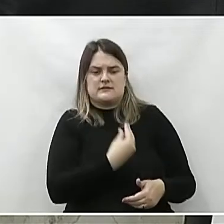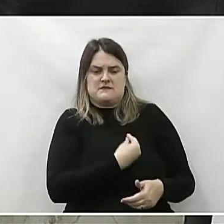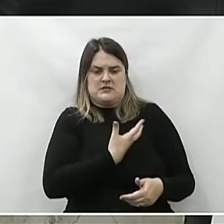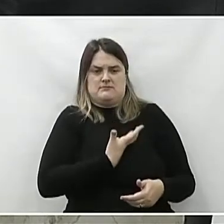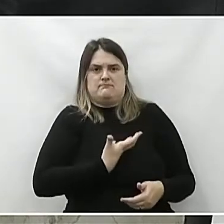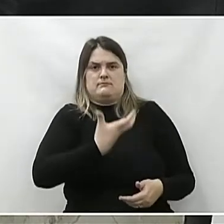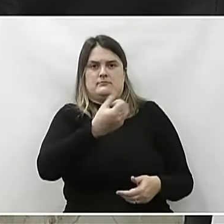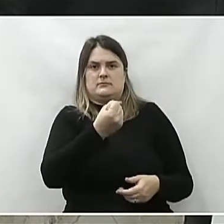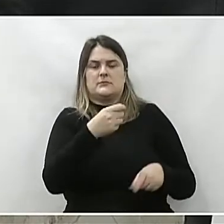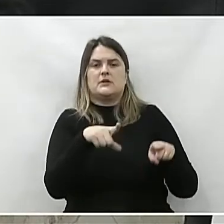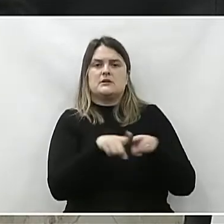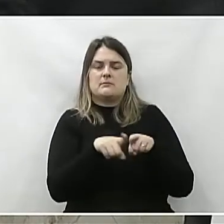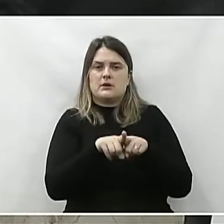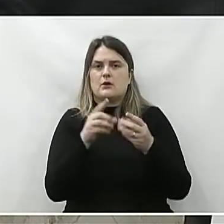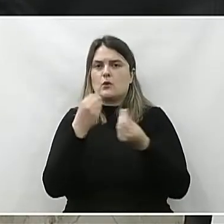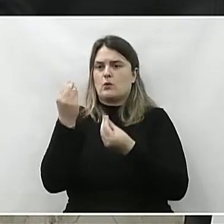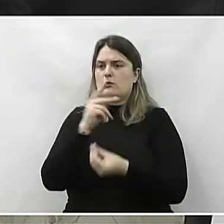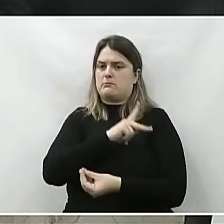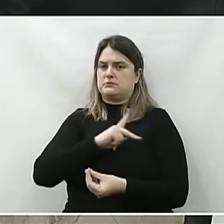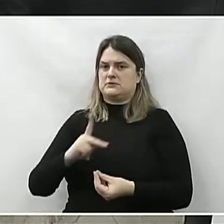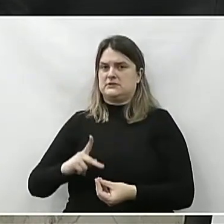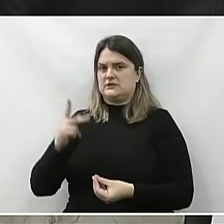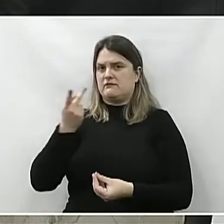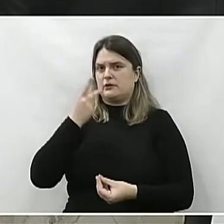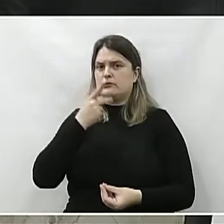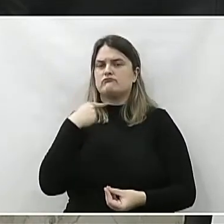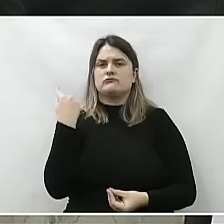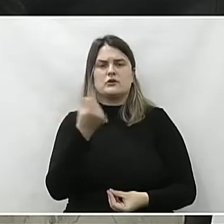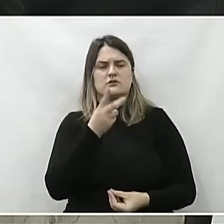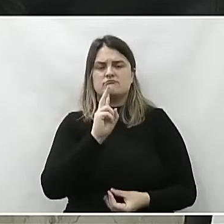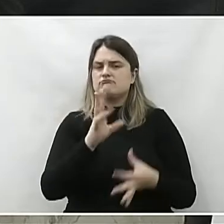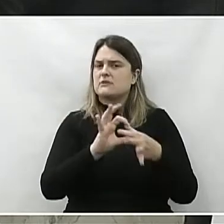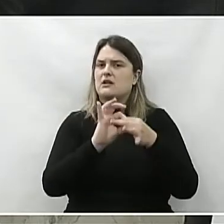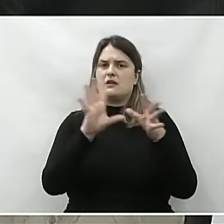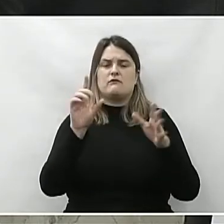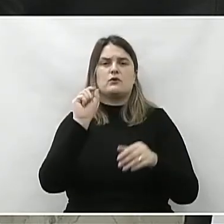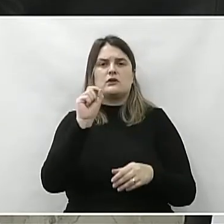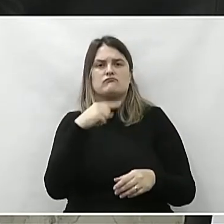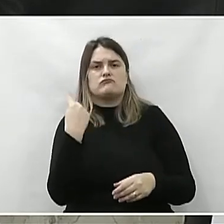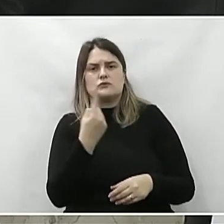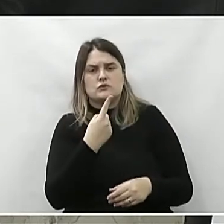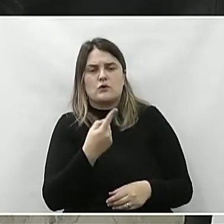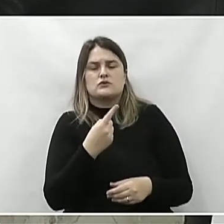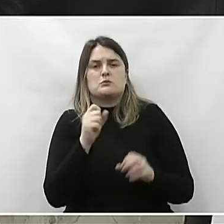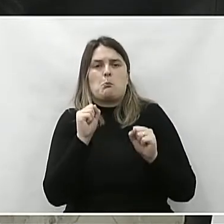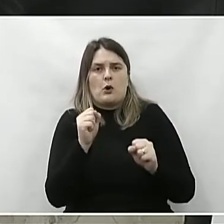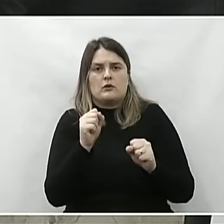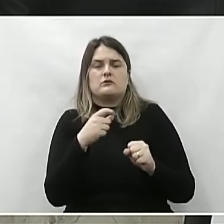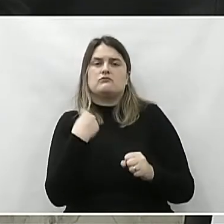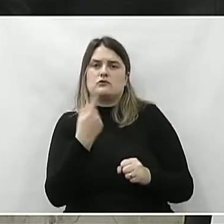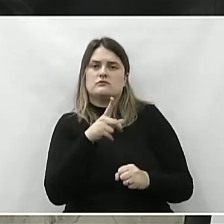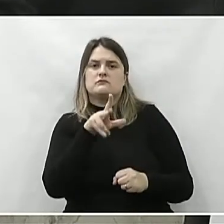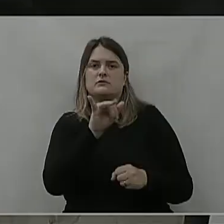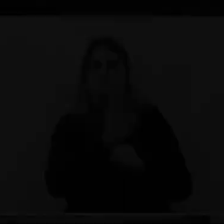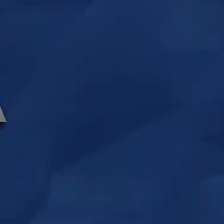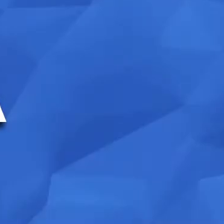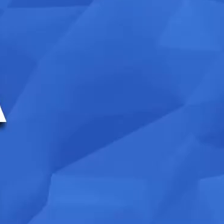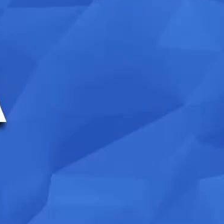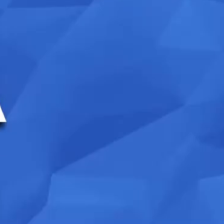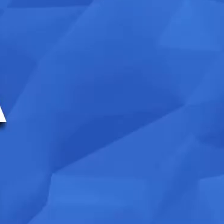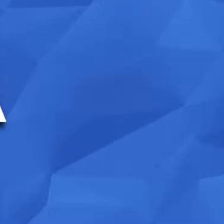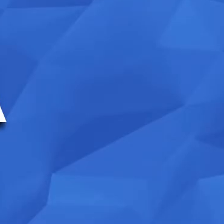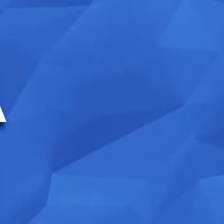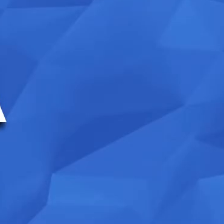cidade. E também, como o presidente falou, estamos sempre à disposição no que estiver a nosso alcance para apoiar a União Provida. Seria isso, boa noite.